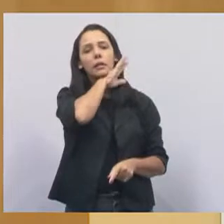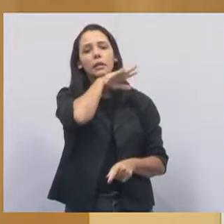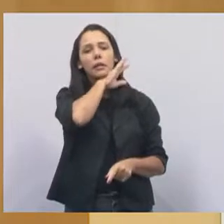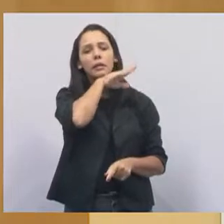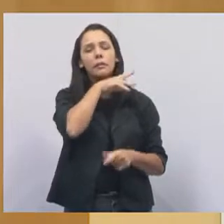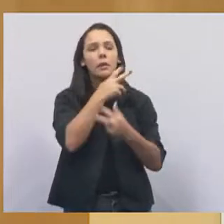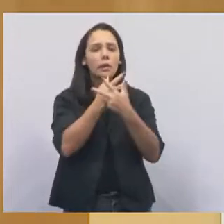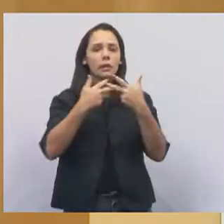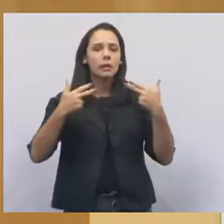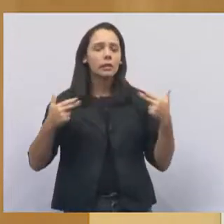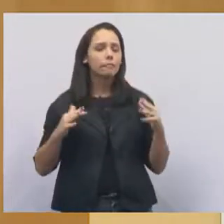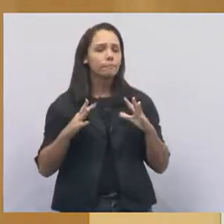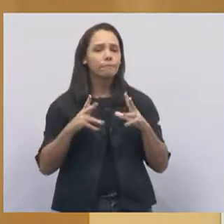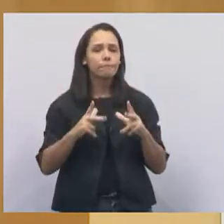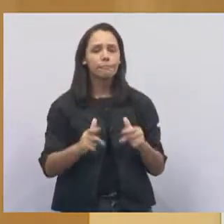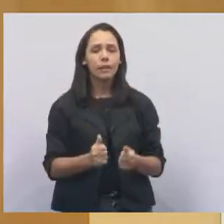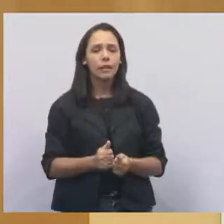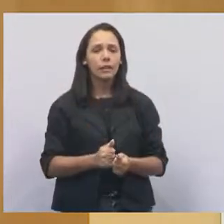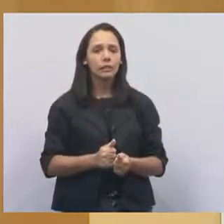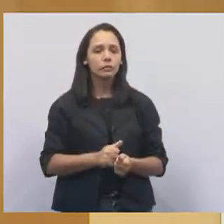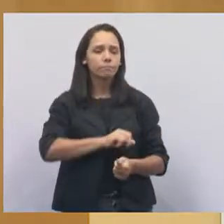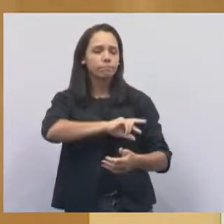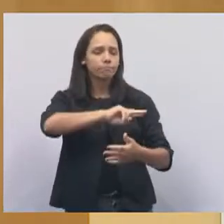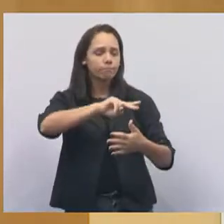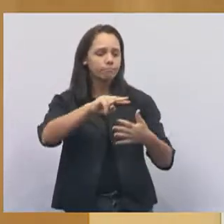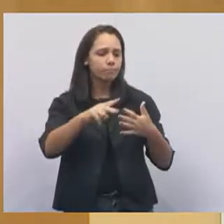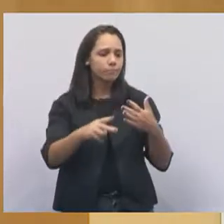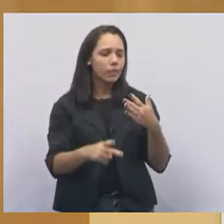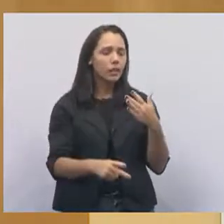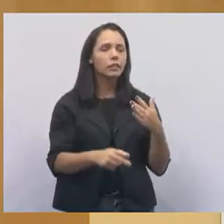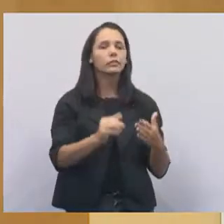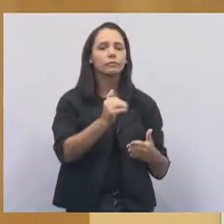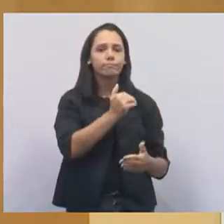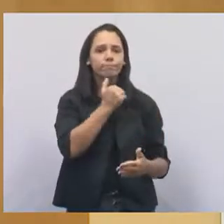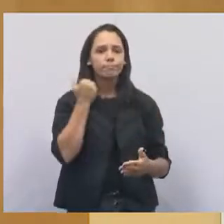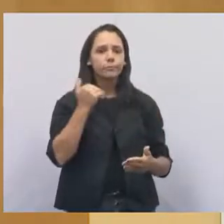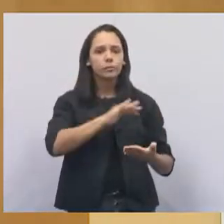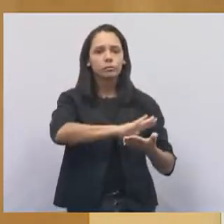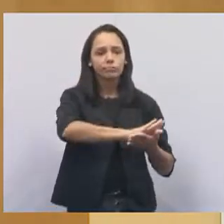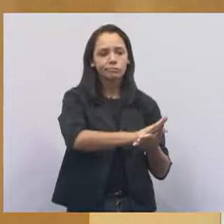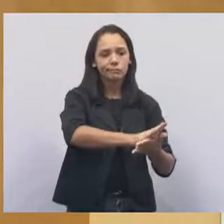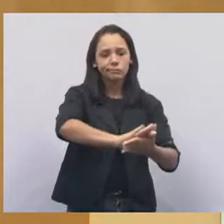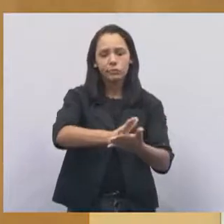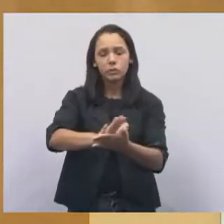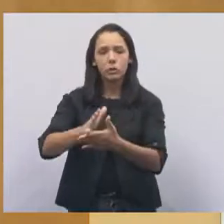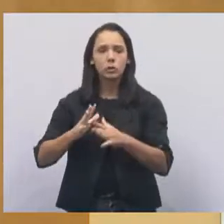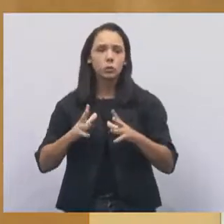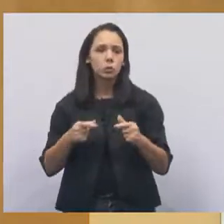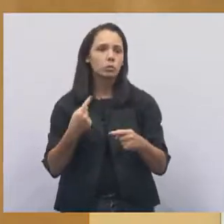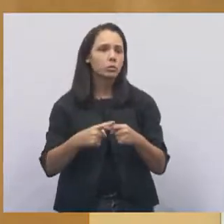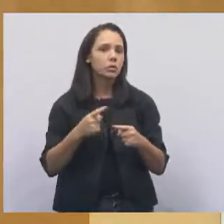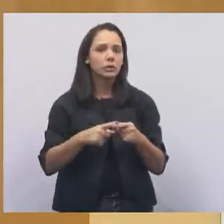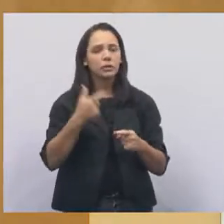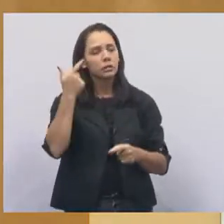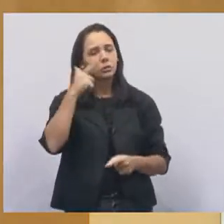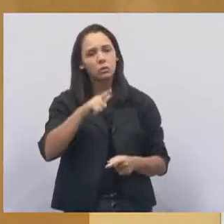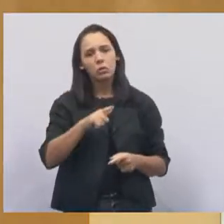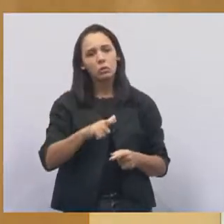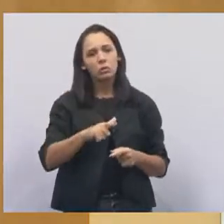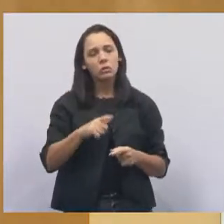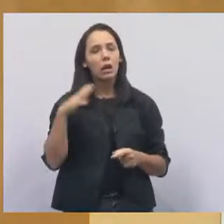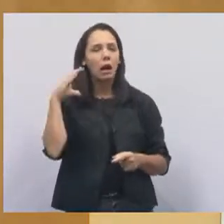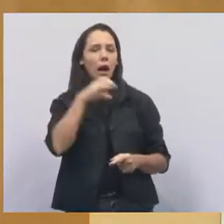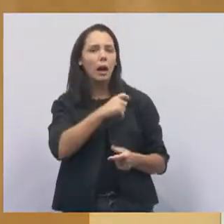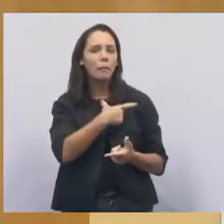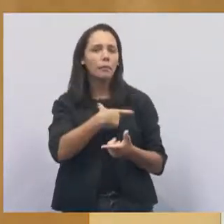animais de maior porte também que acabam conseguindo aí não se locomover com rapidez e acabam Queimados acho que